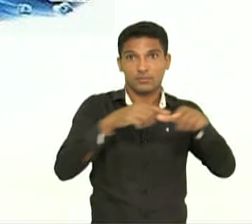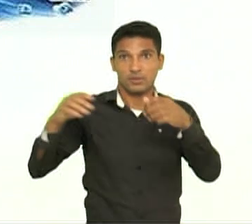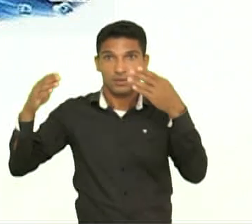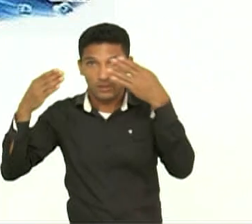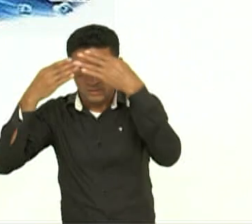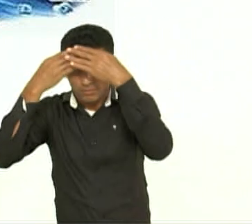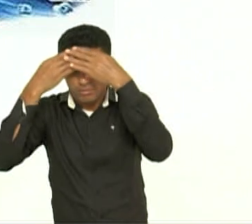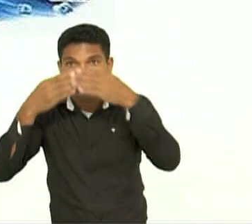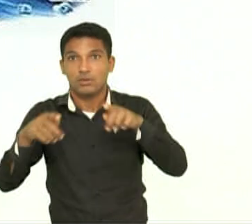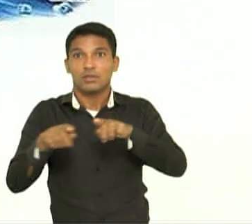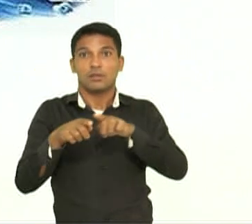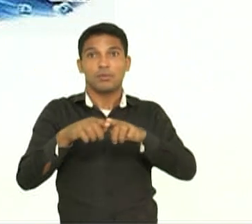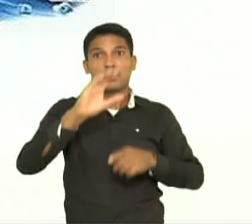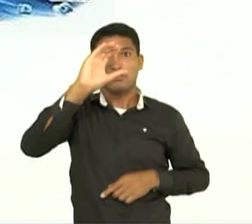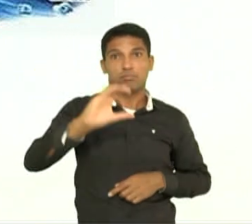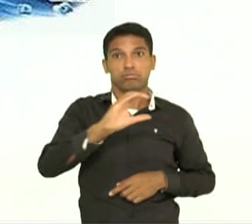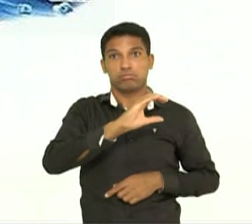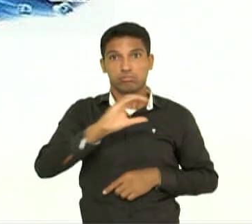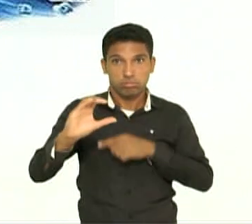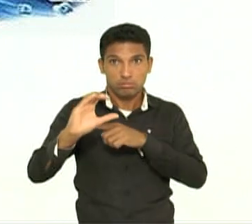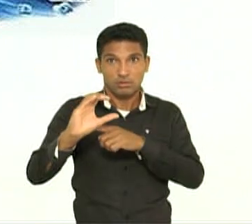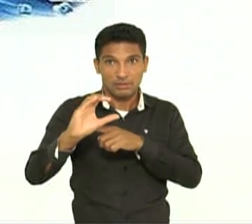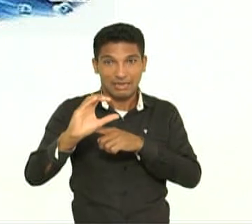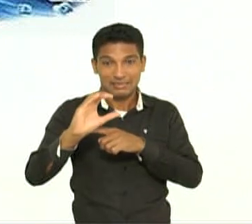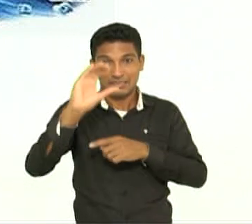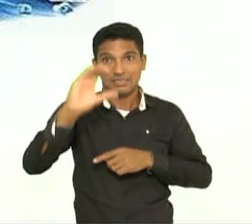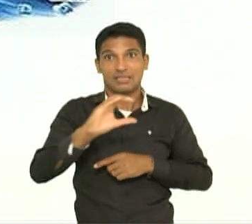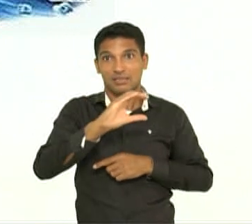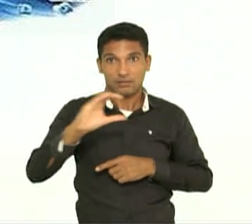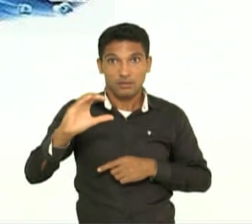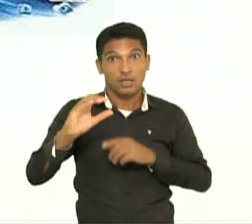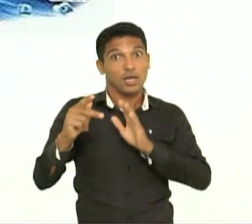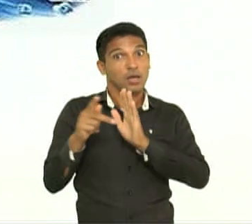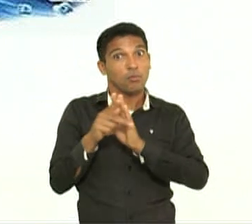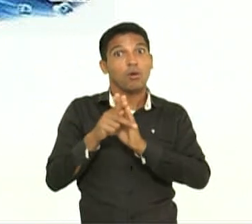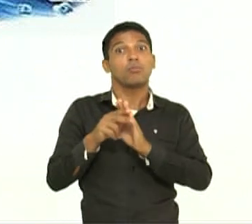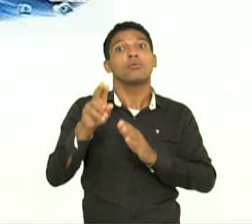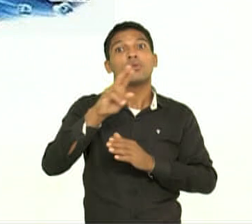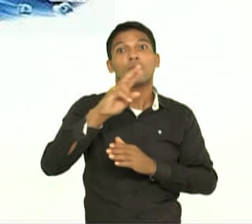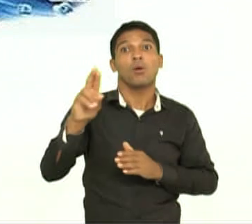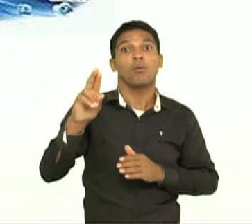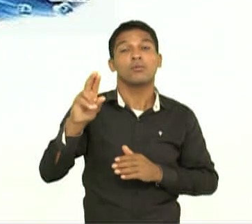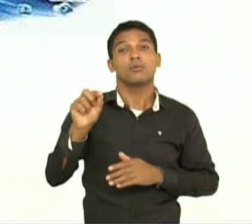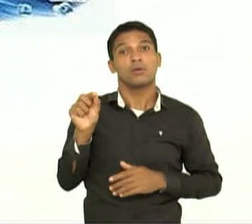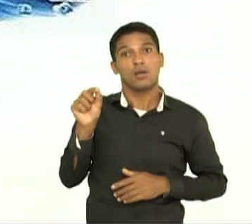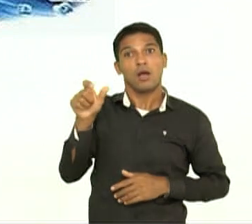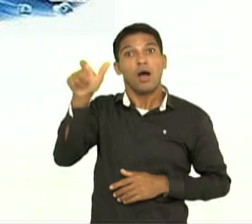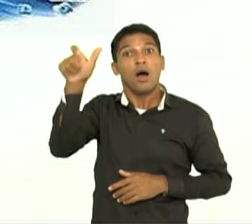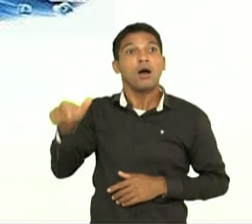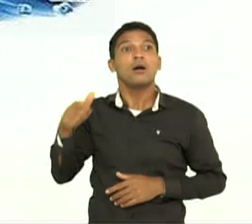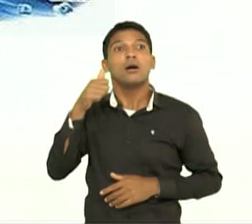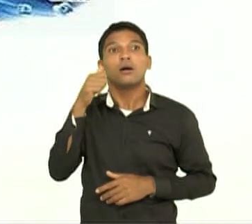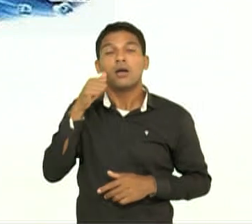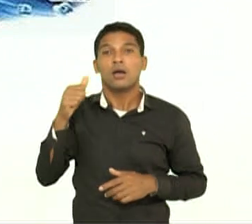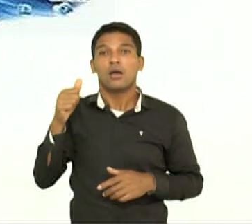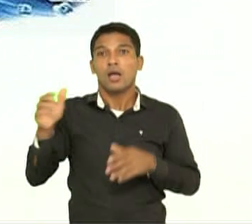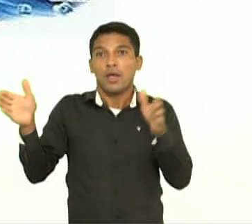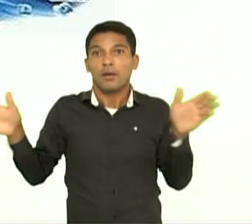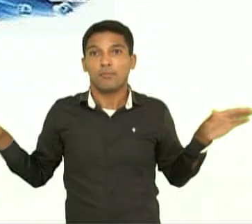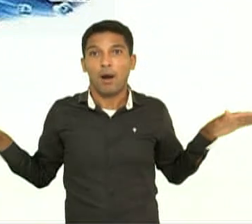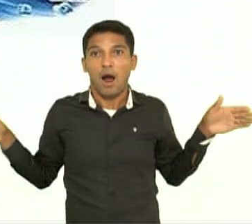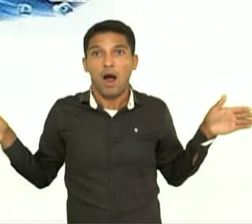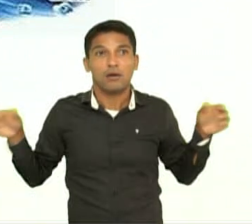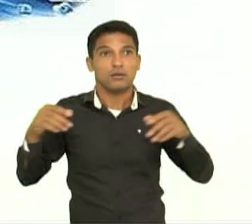ela corresponde a Nossa Senhora dos Navegantes. Então, muitos católicos e mesmo umbandistas, quando acontece a festa de